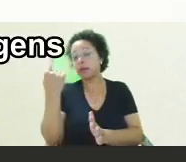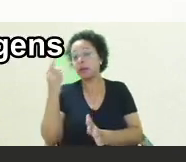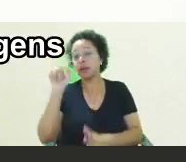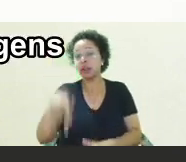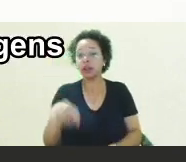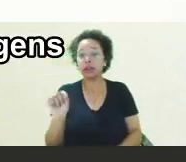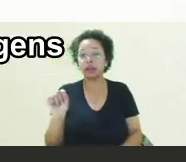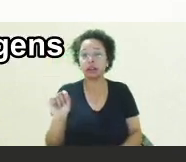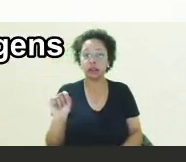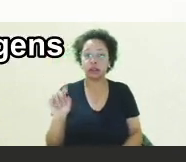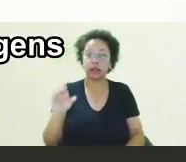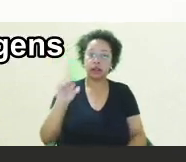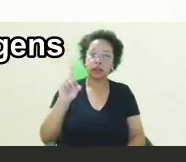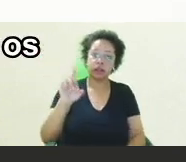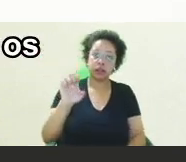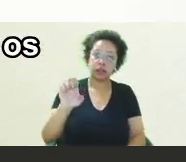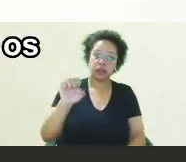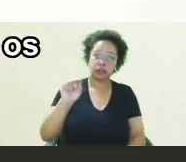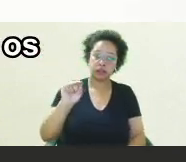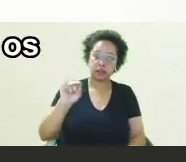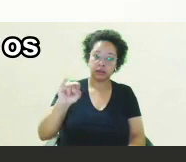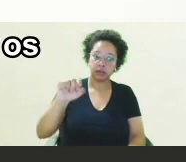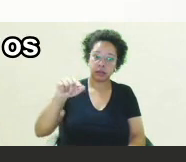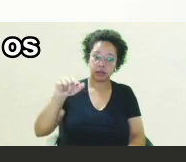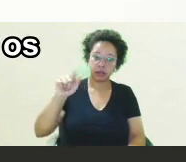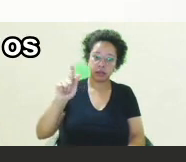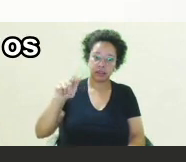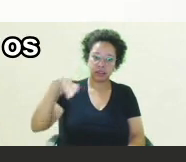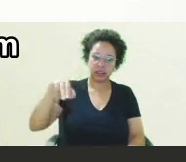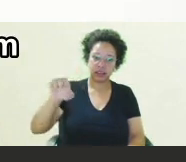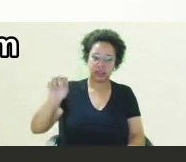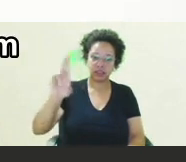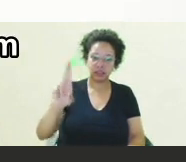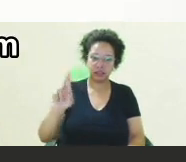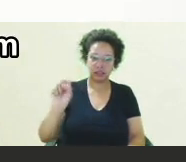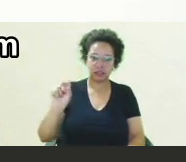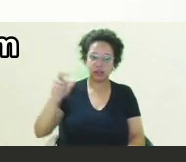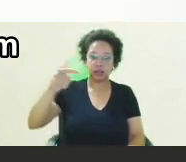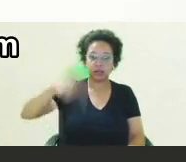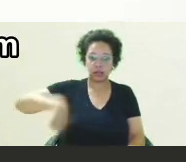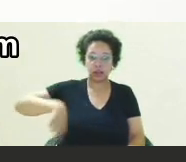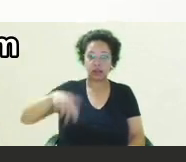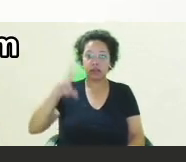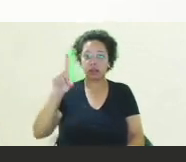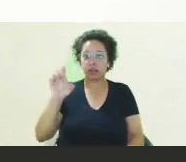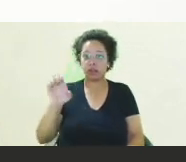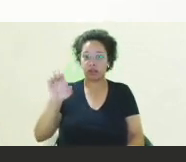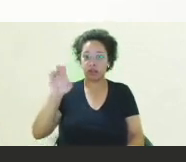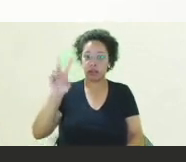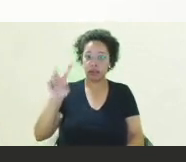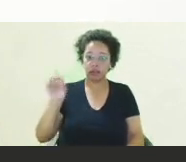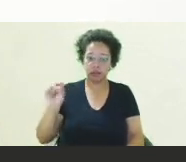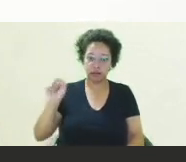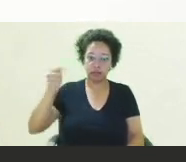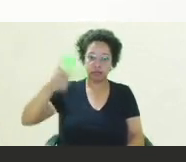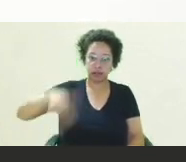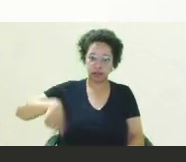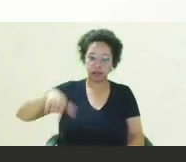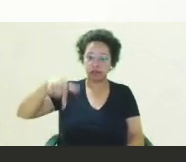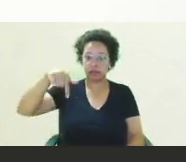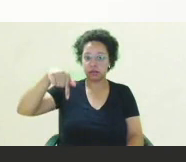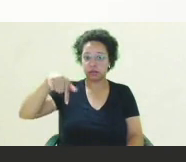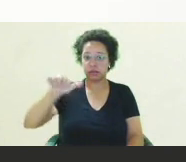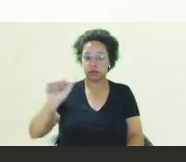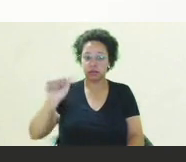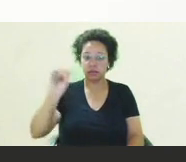designers. E a gente tem mais personagens nessa novela. A gente tem os devs. A gente tem também os QAs,